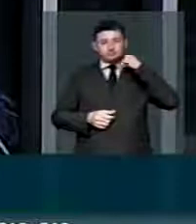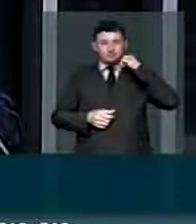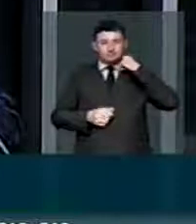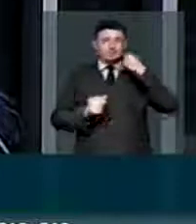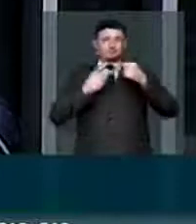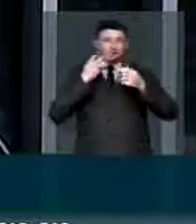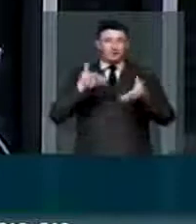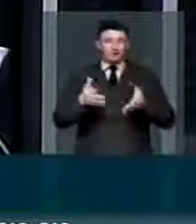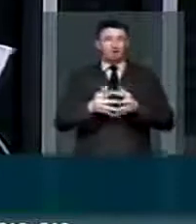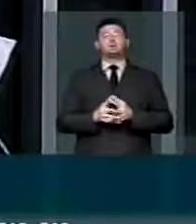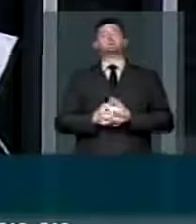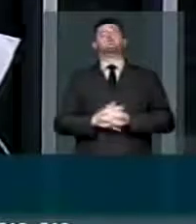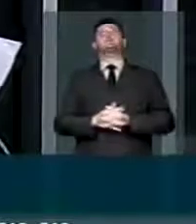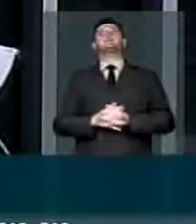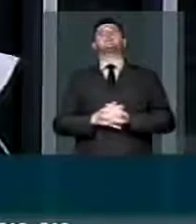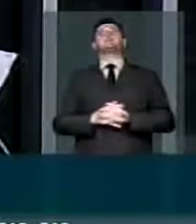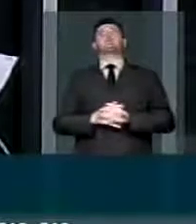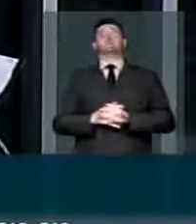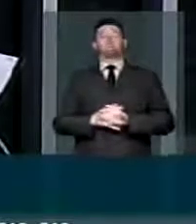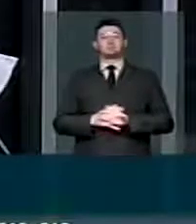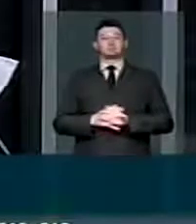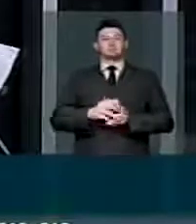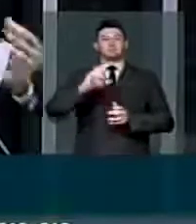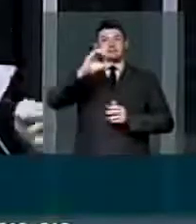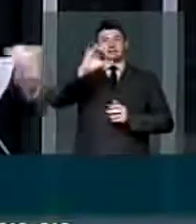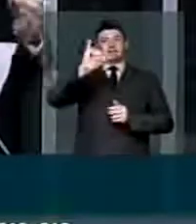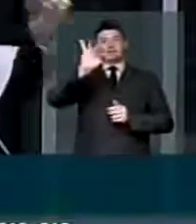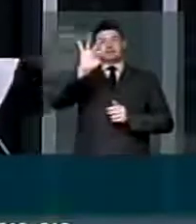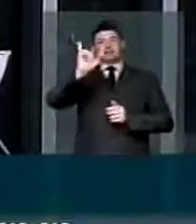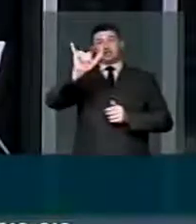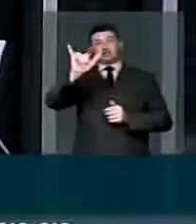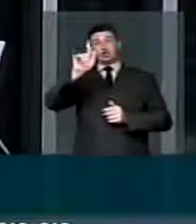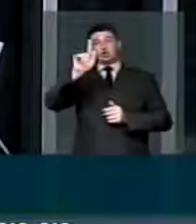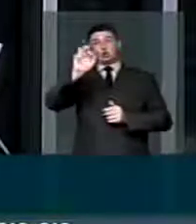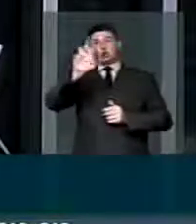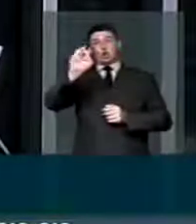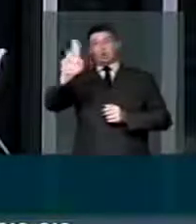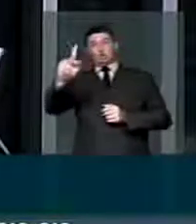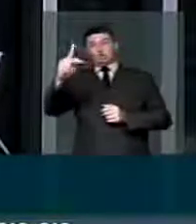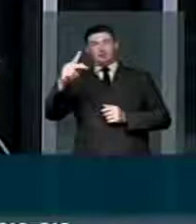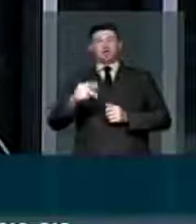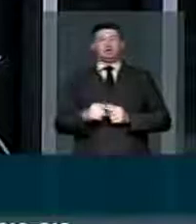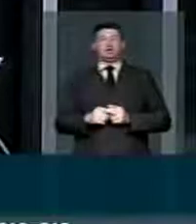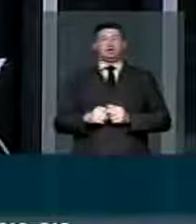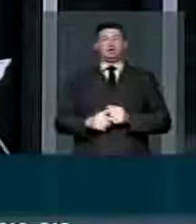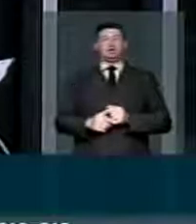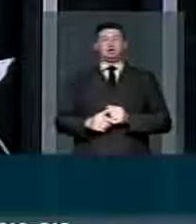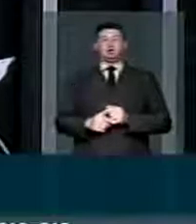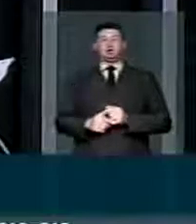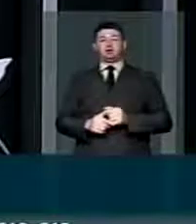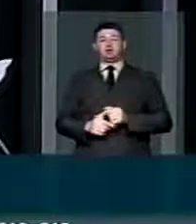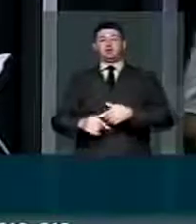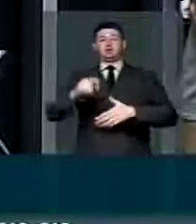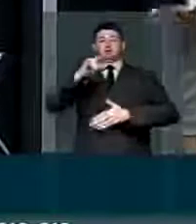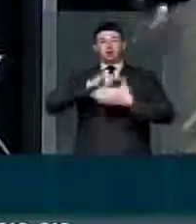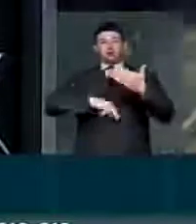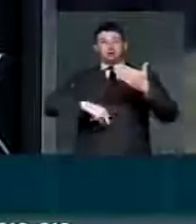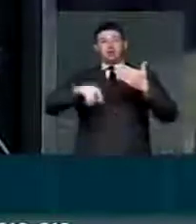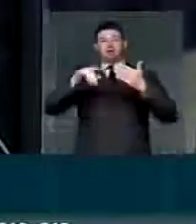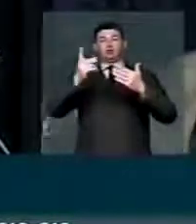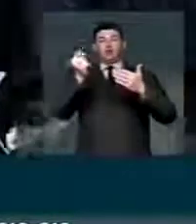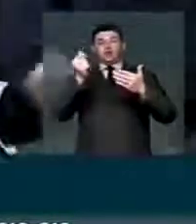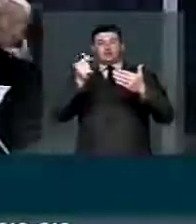isto, o Citigroup também atestou, através de parecer